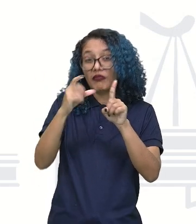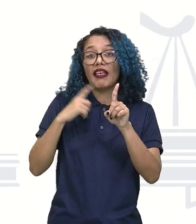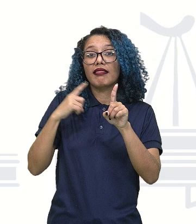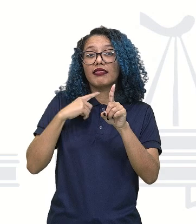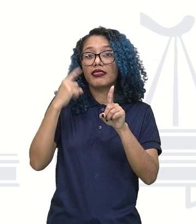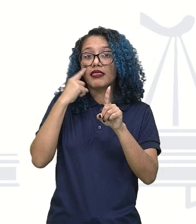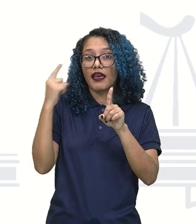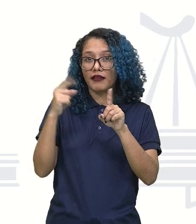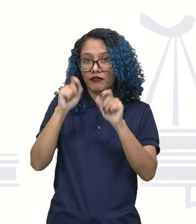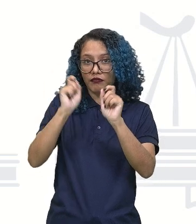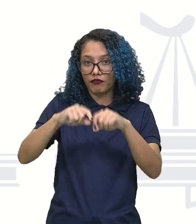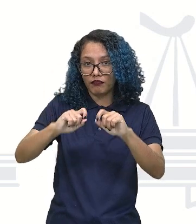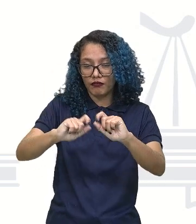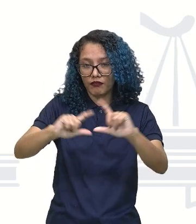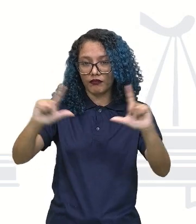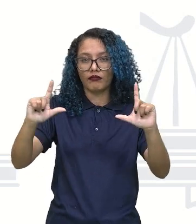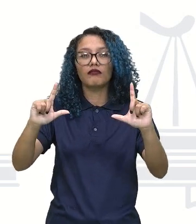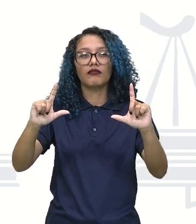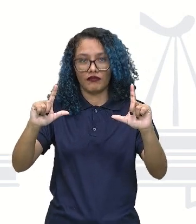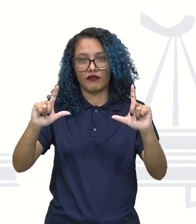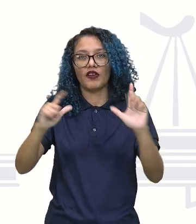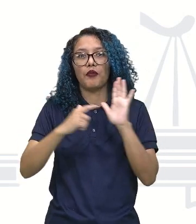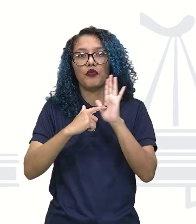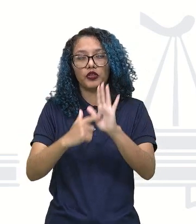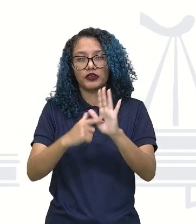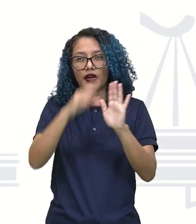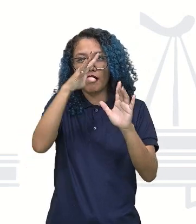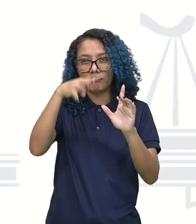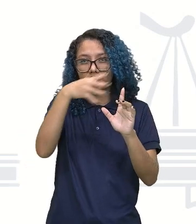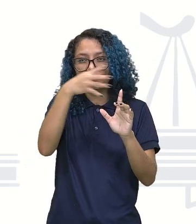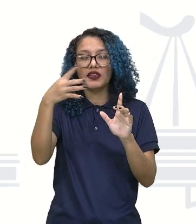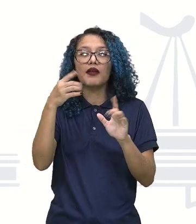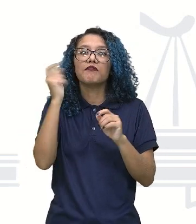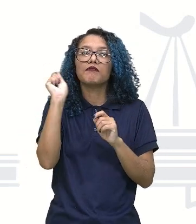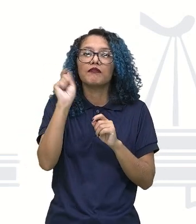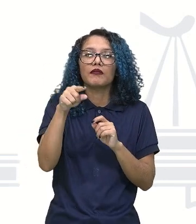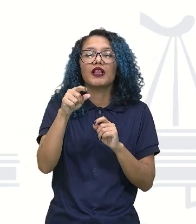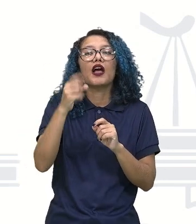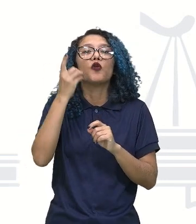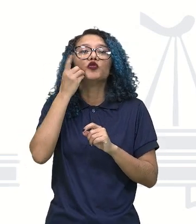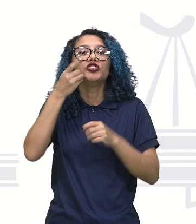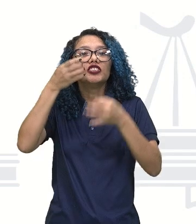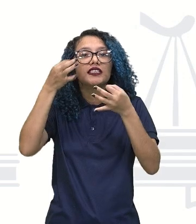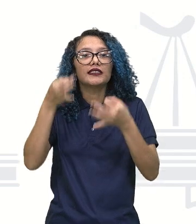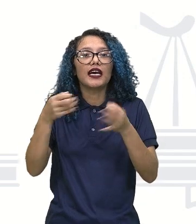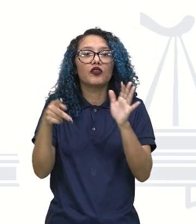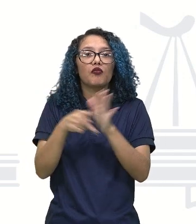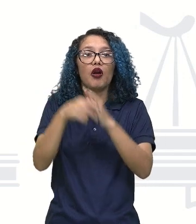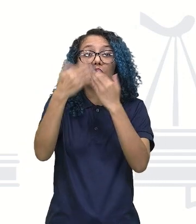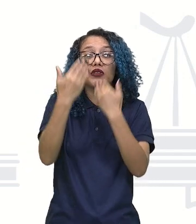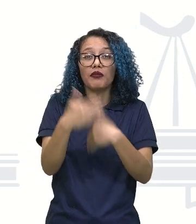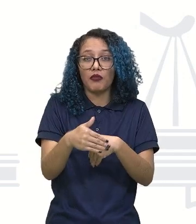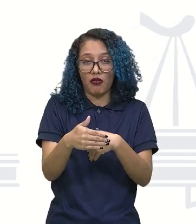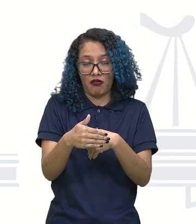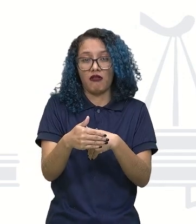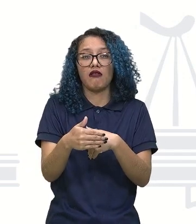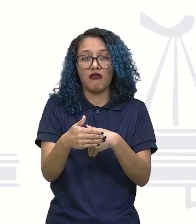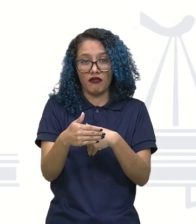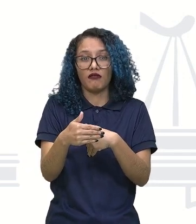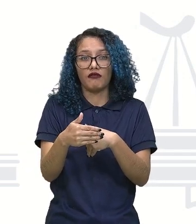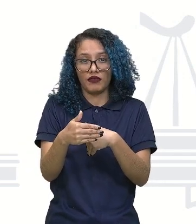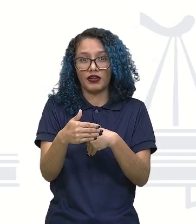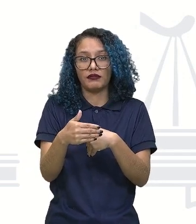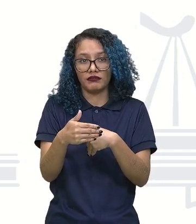o calendário. Você vai clicar na data que ocorreu a avaliação, né, professora Socorro? Precisa ser a data que ocorreu